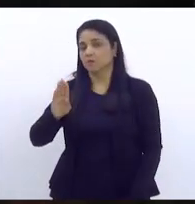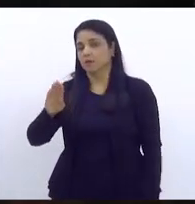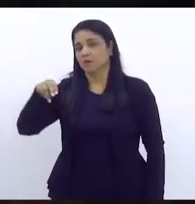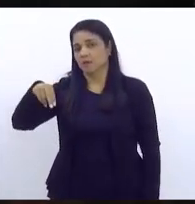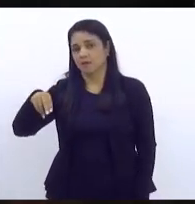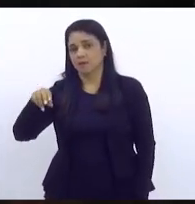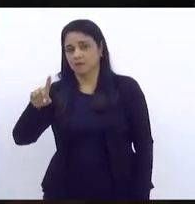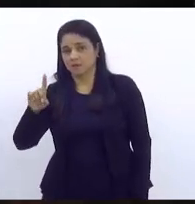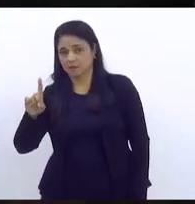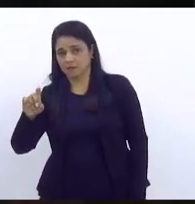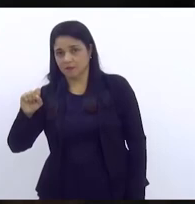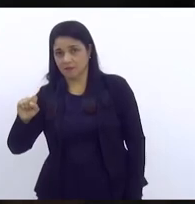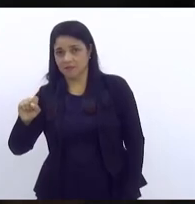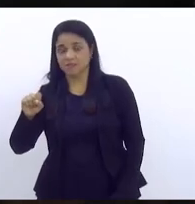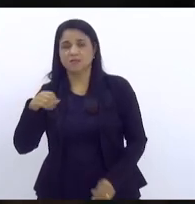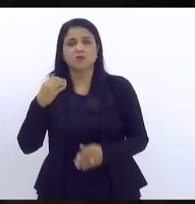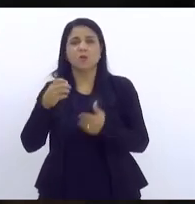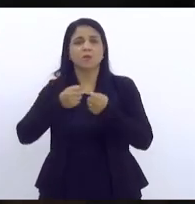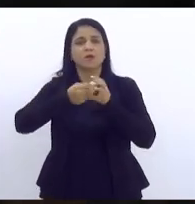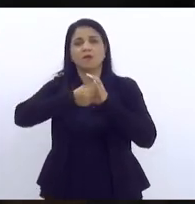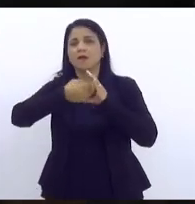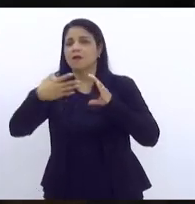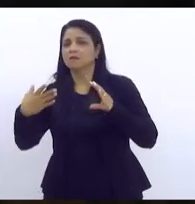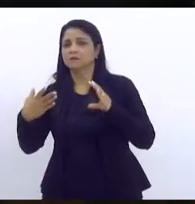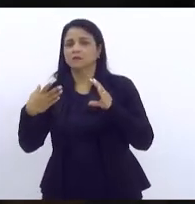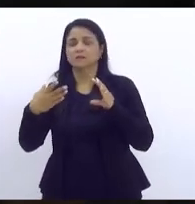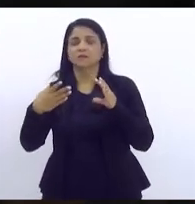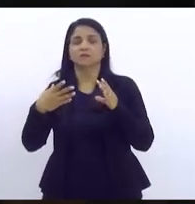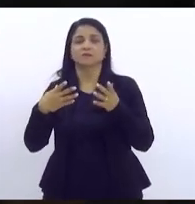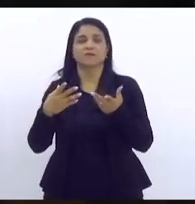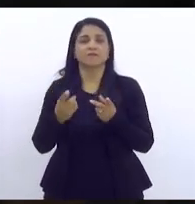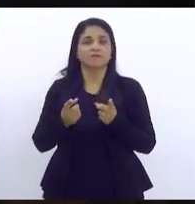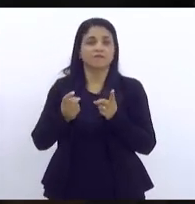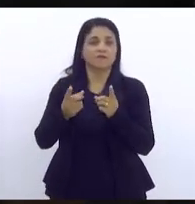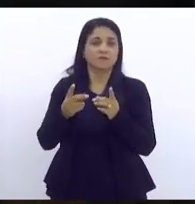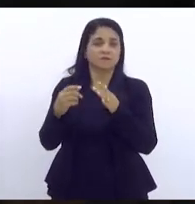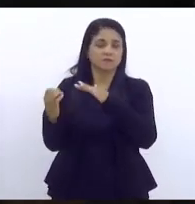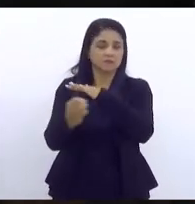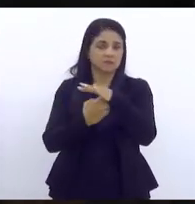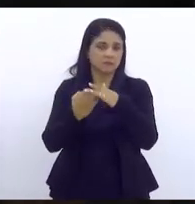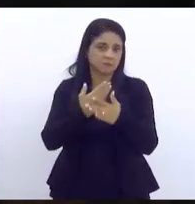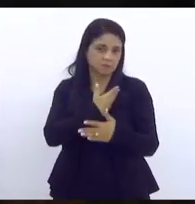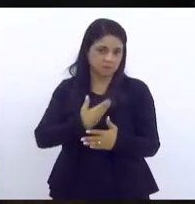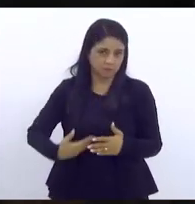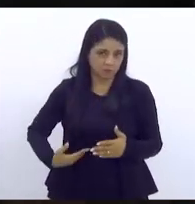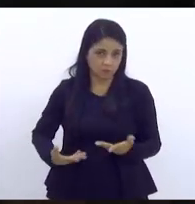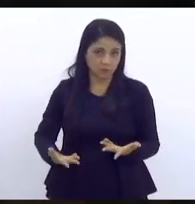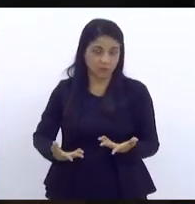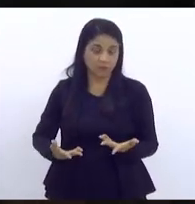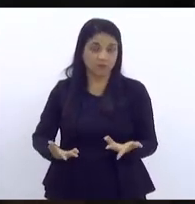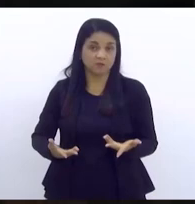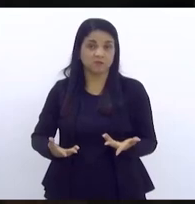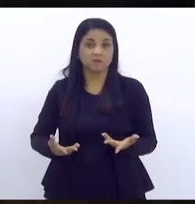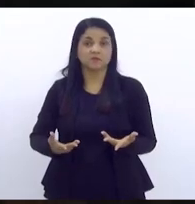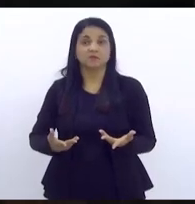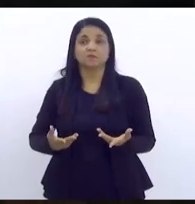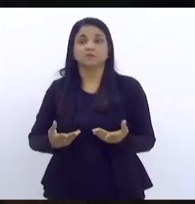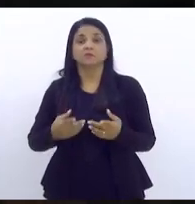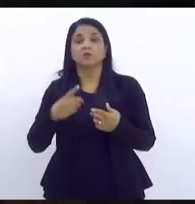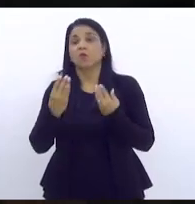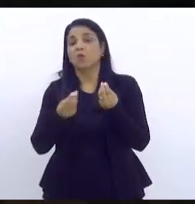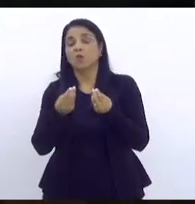caracterização sobre essa modelagem de privatização pensando Qual foi o aporte financeiro público dado para essa